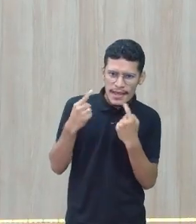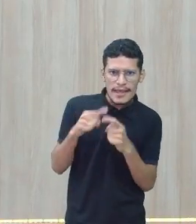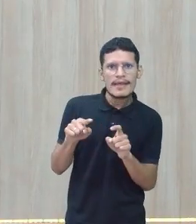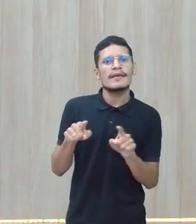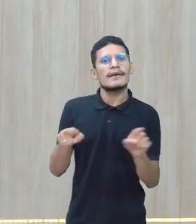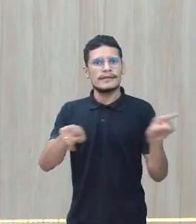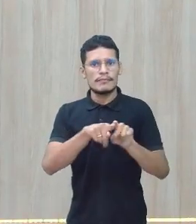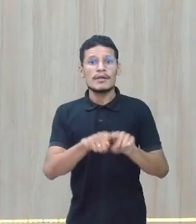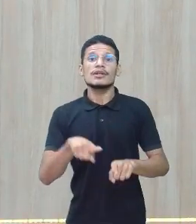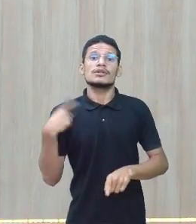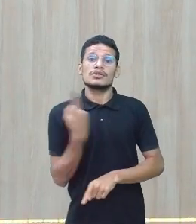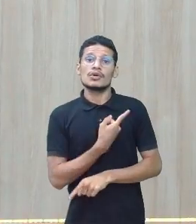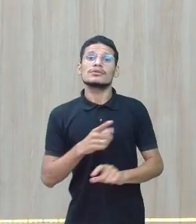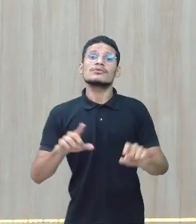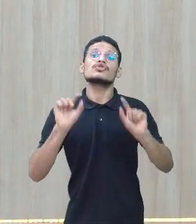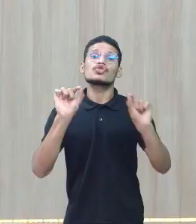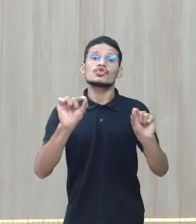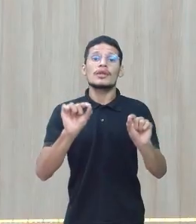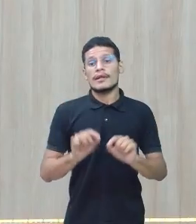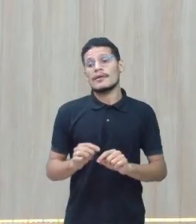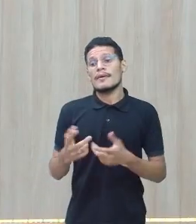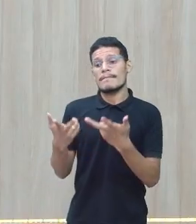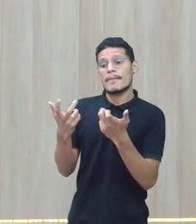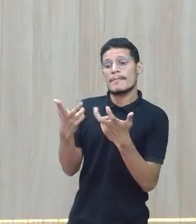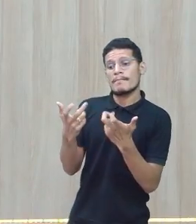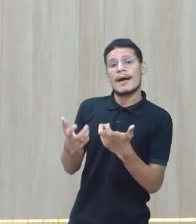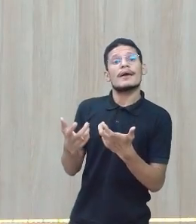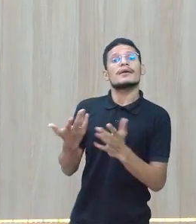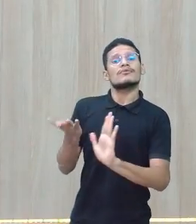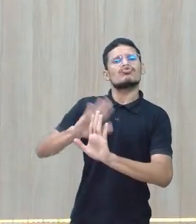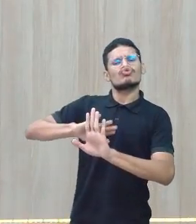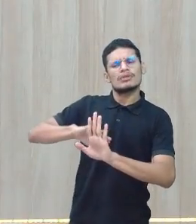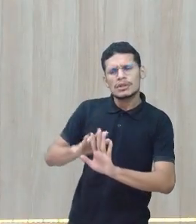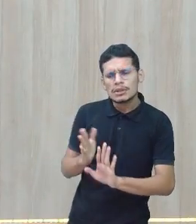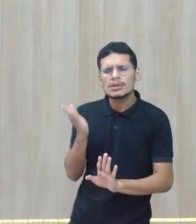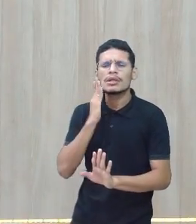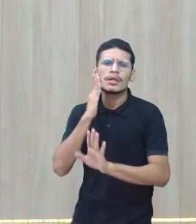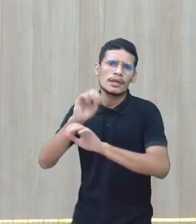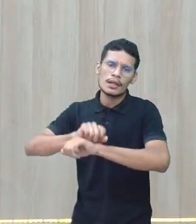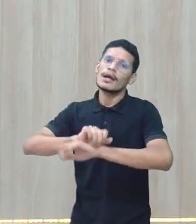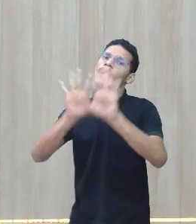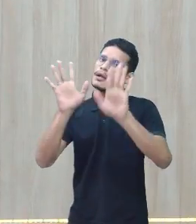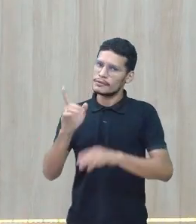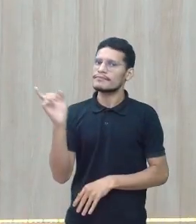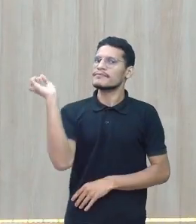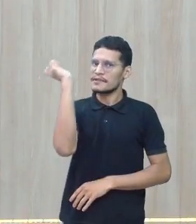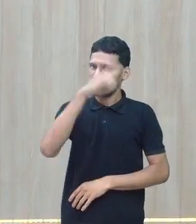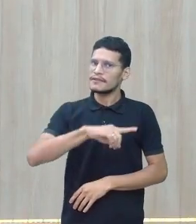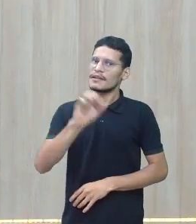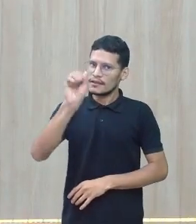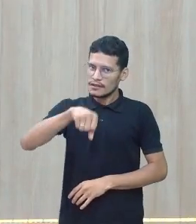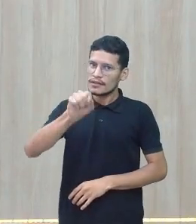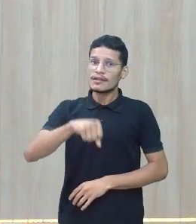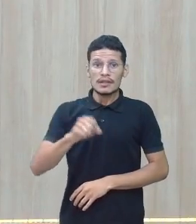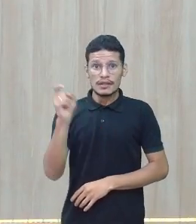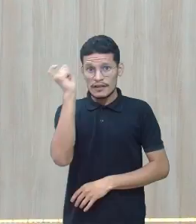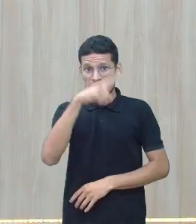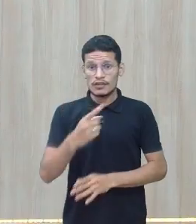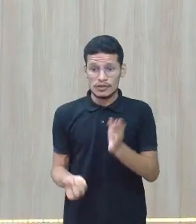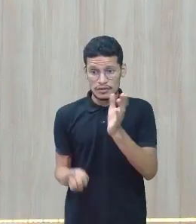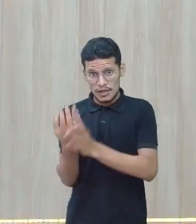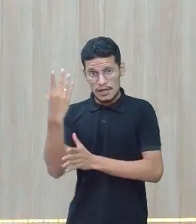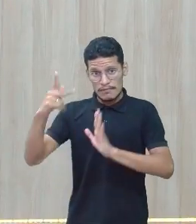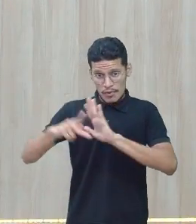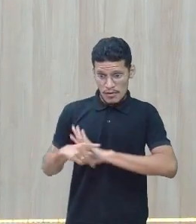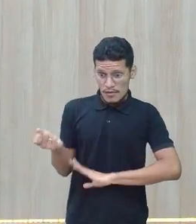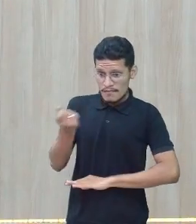ter a percepção e conseguir enxergar o que ninguém mais enxerga. E isso também é tarefa dificílima, né? É muito mais difícil